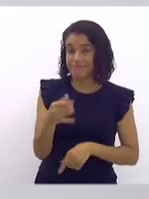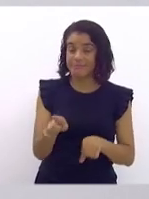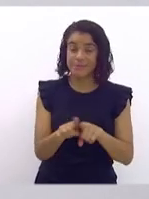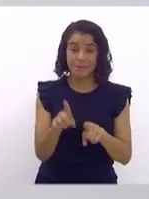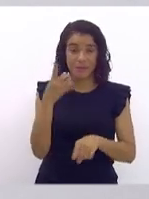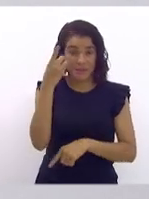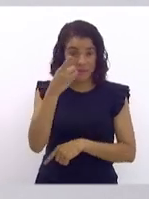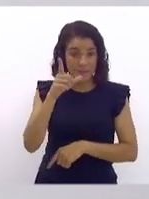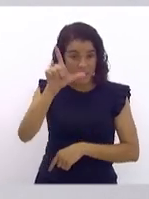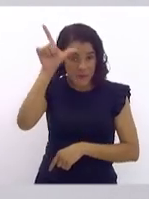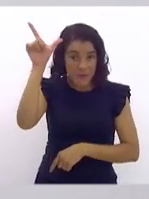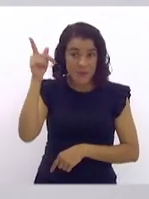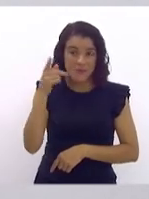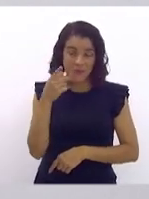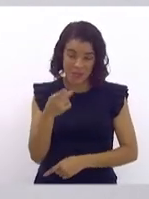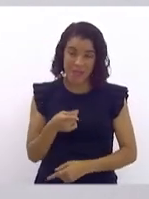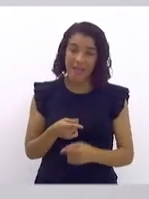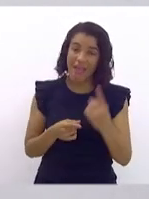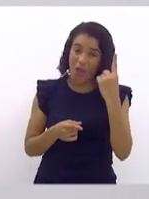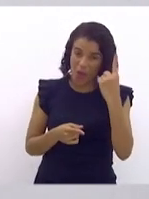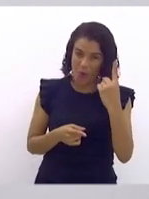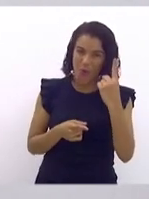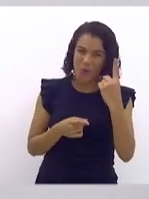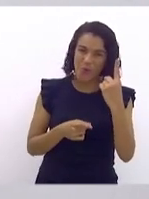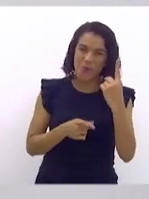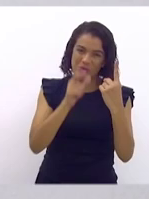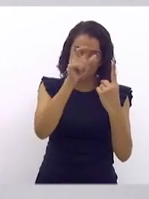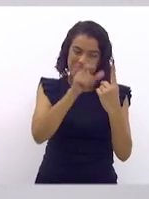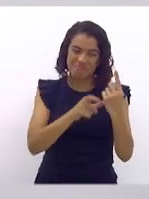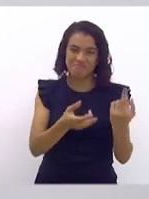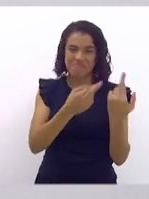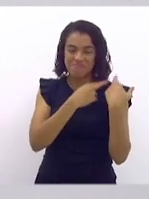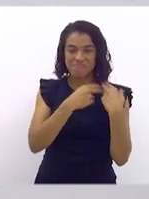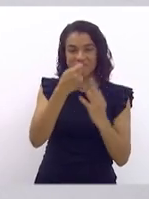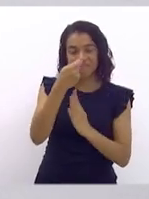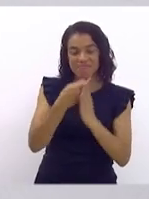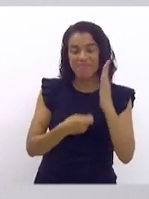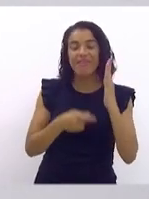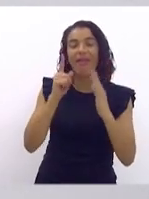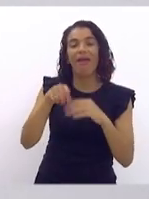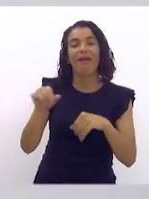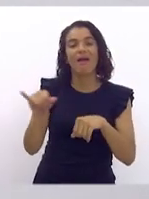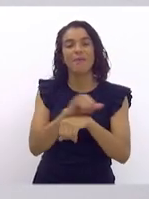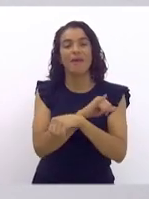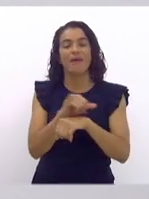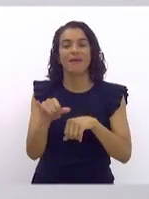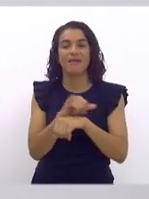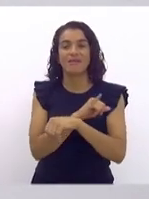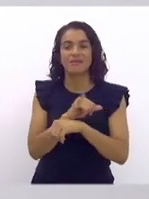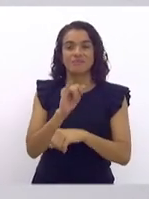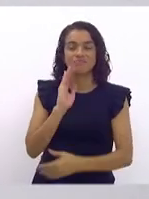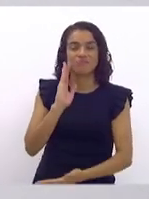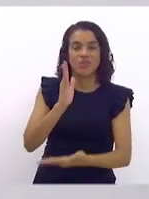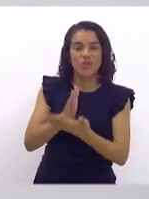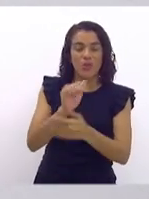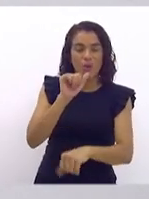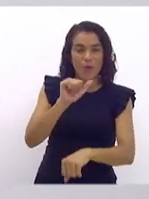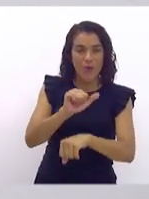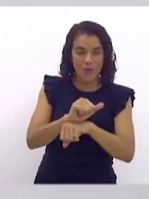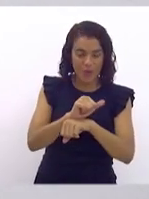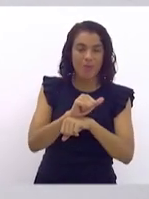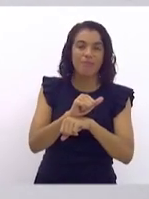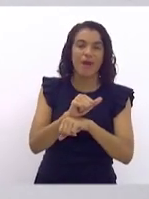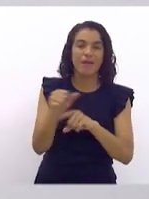Luiz Paulo. É um dos autores, criadores, que é o mecanismo de combate à tortura, que é da